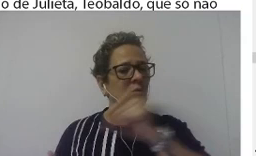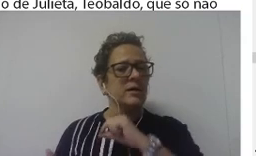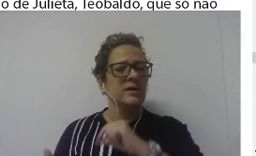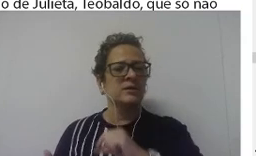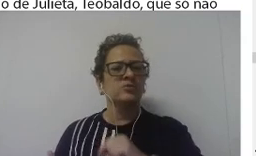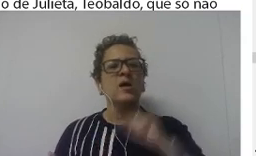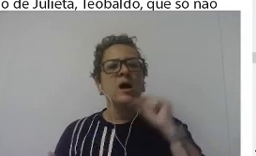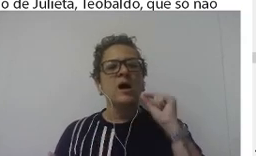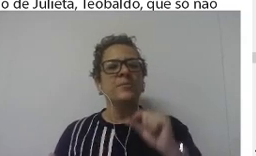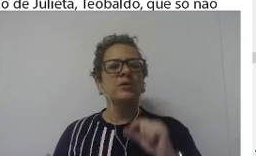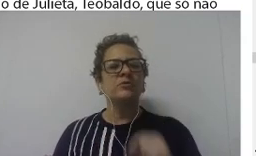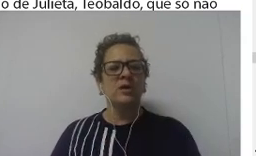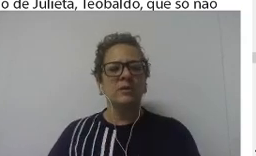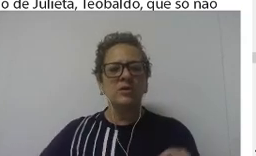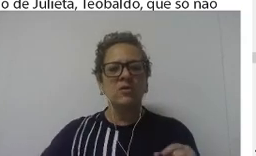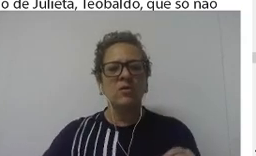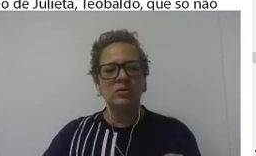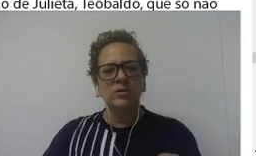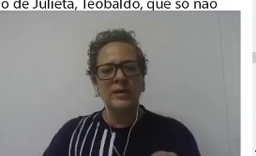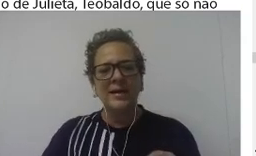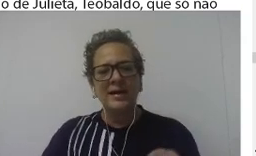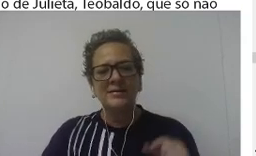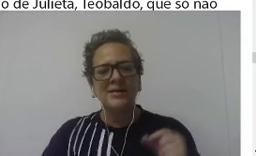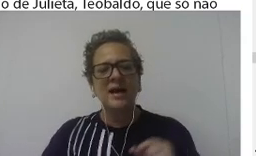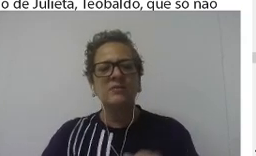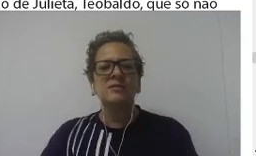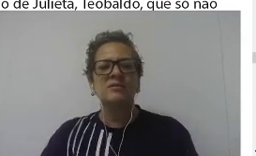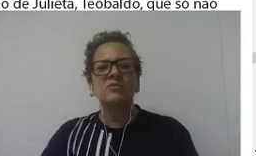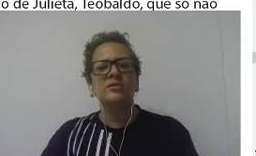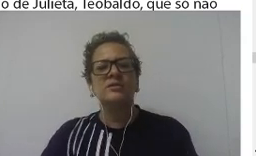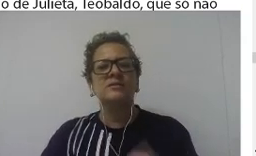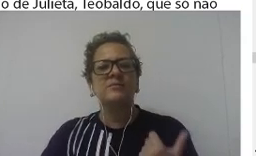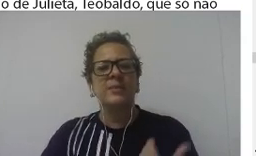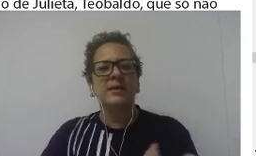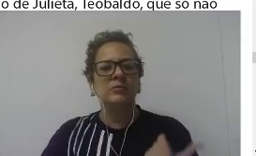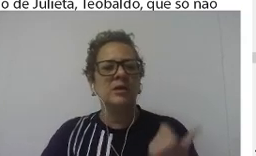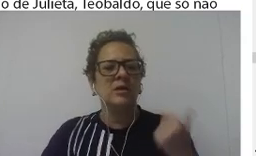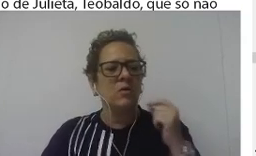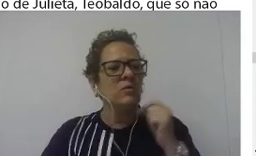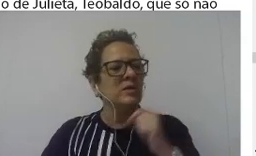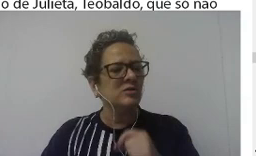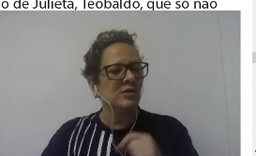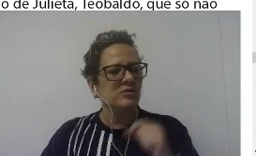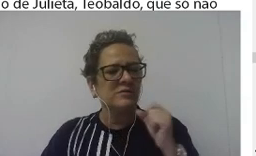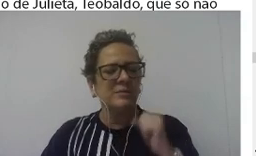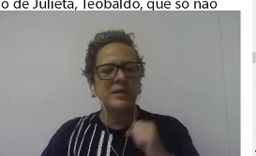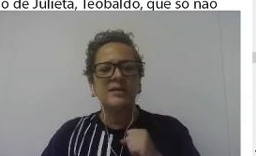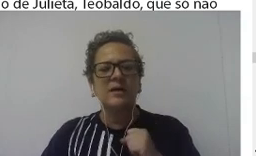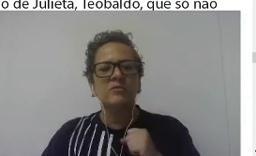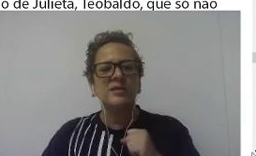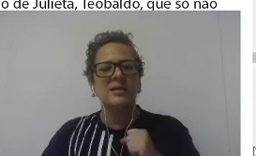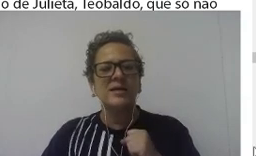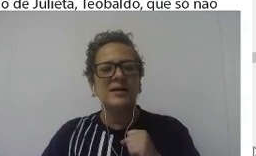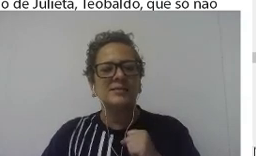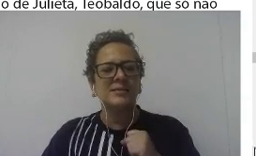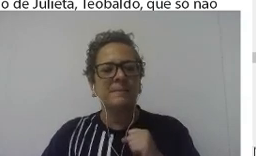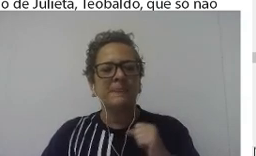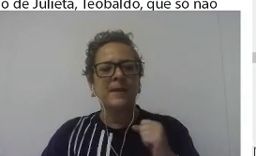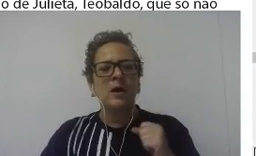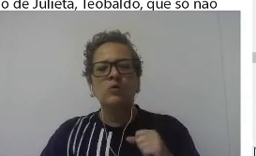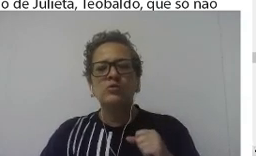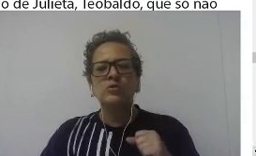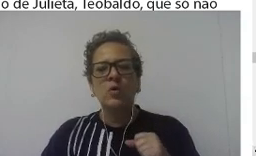Frei Lourenço, amigo de ambos, que concordou em casá-los às escondidas, esperando que, com isso, as duas famílias se